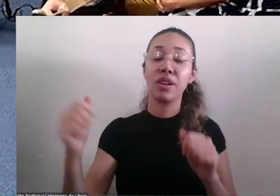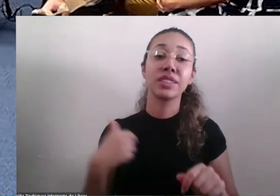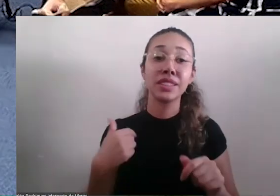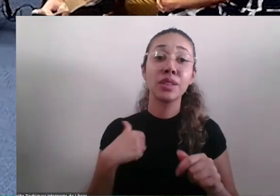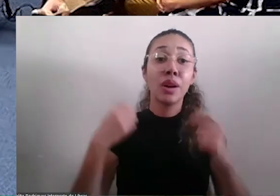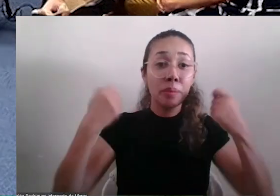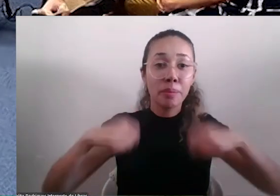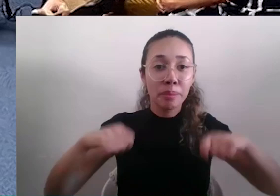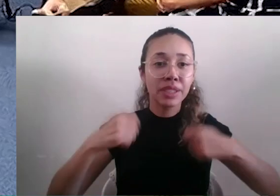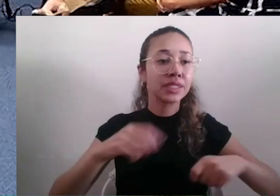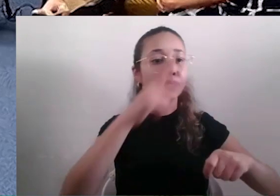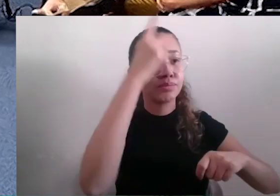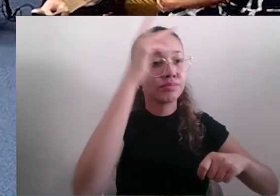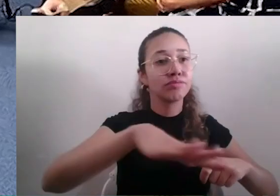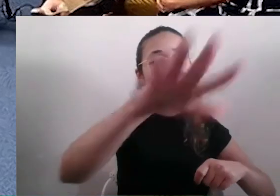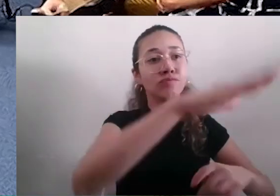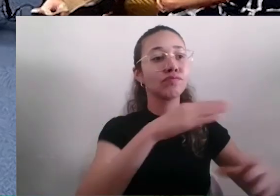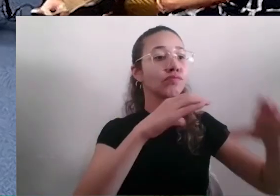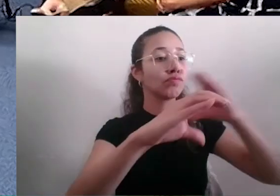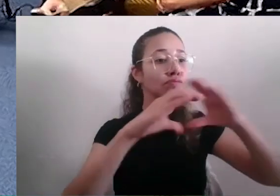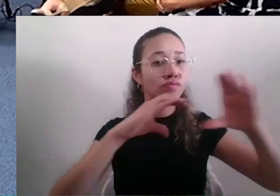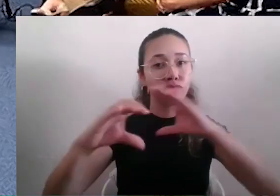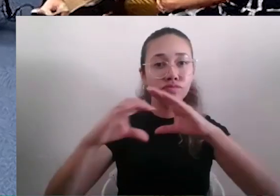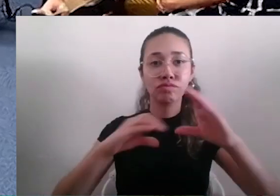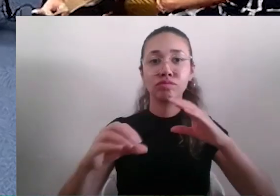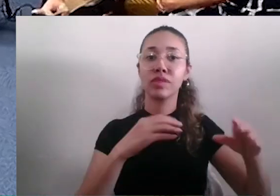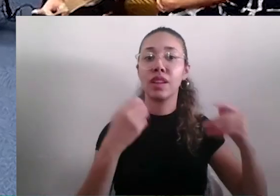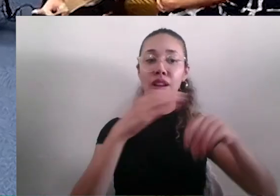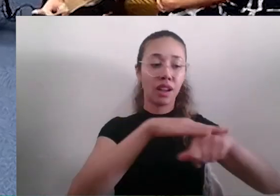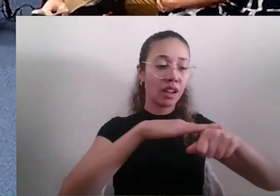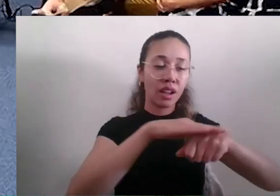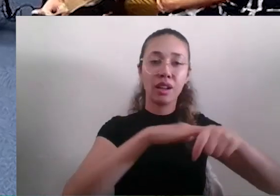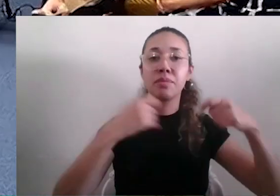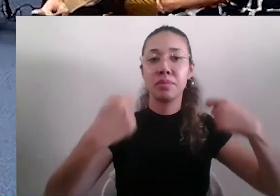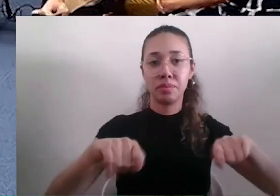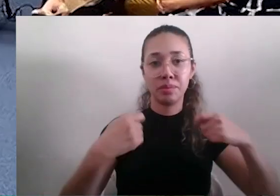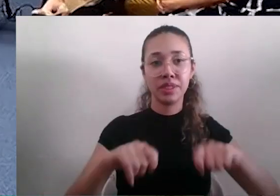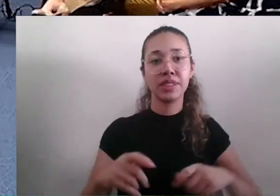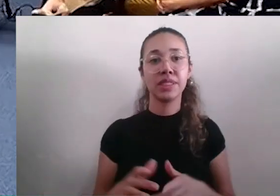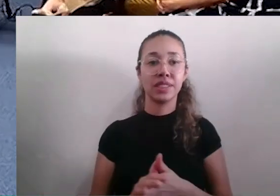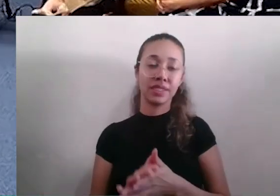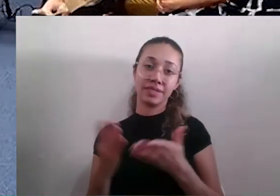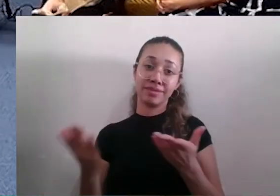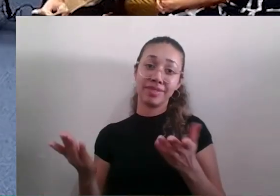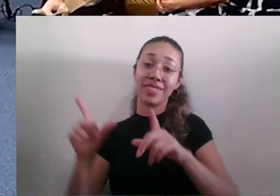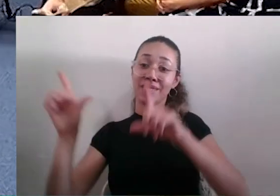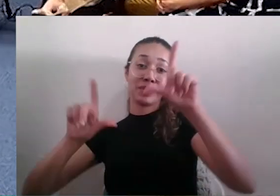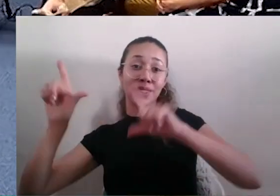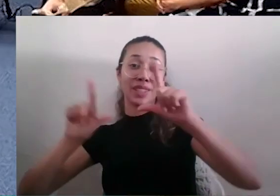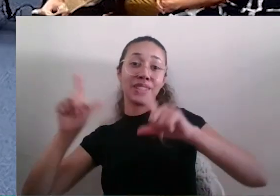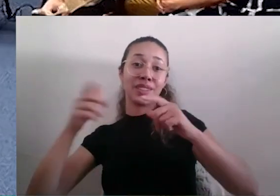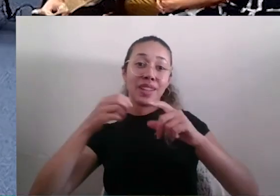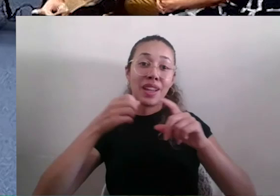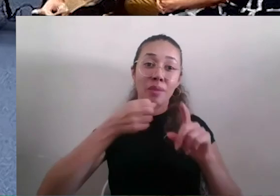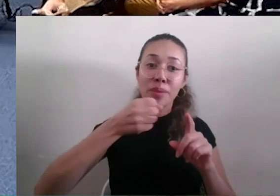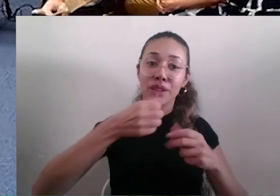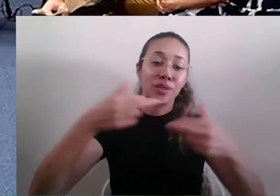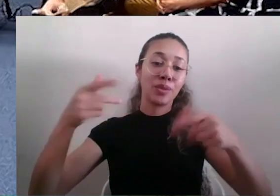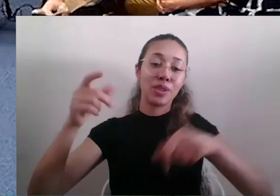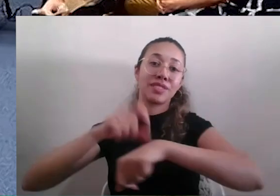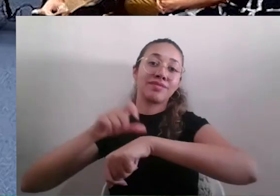é de parte a parte são as pessoas enfim criança realmente não tem não tem tempo não tem dinheiro para fazer esse tipo de